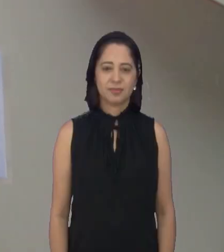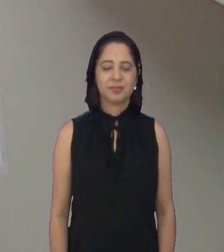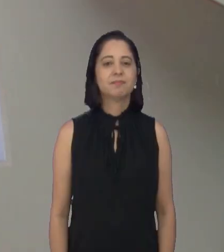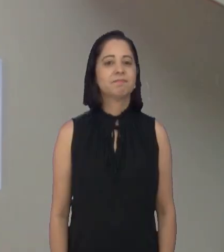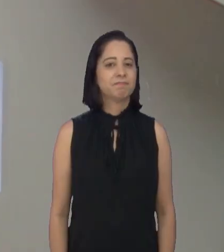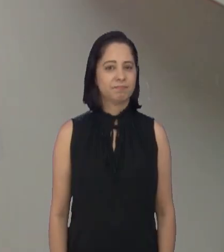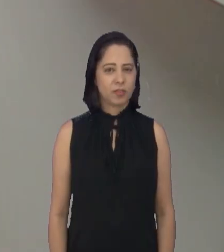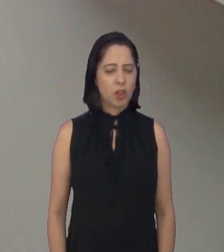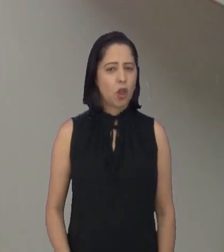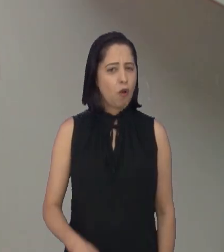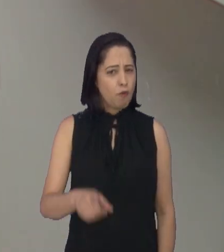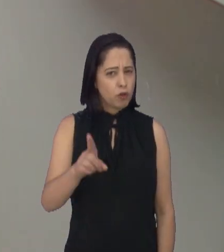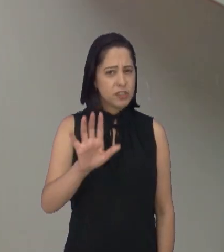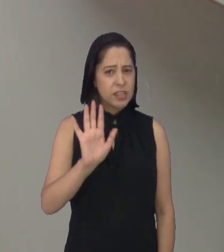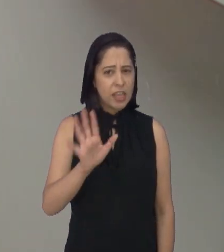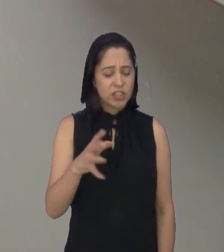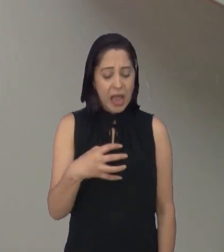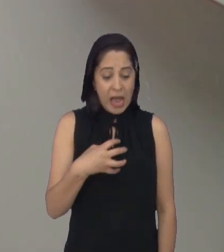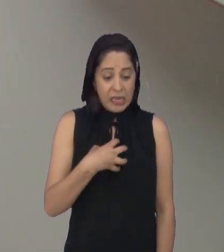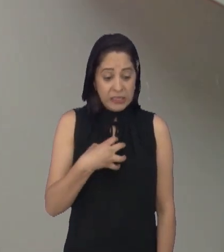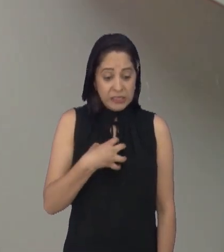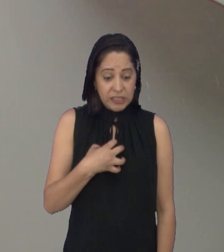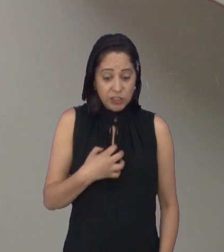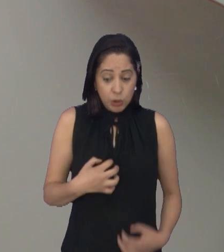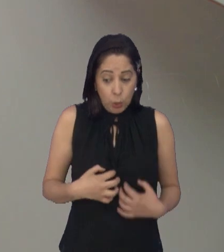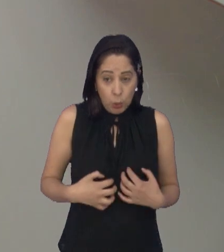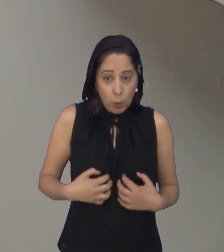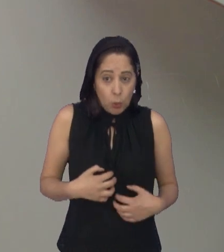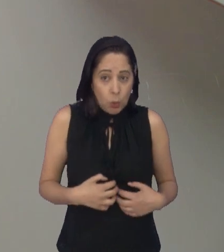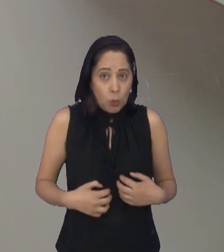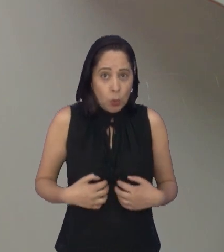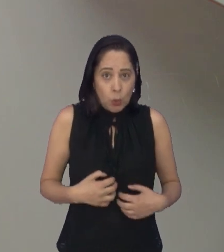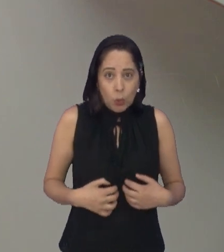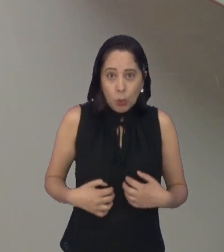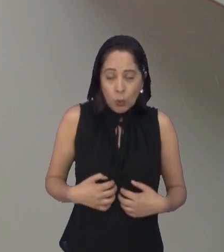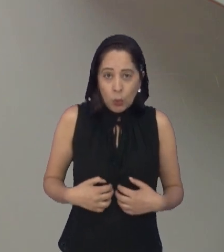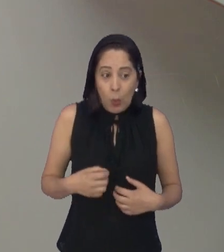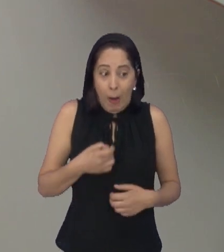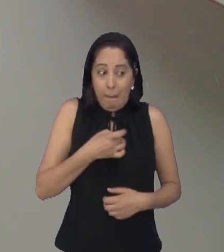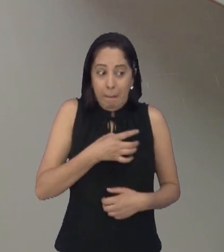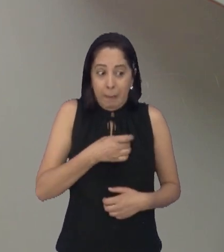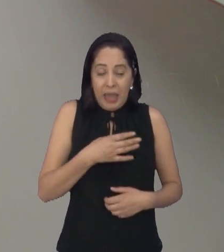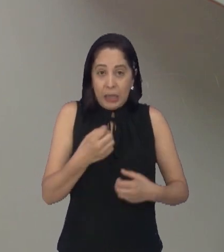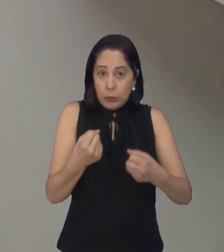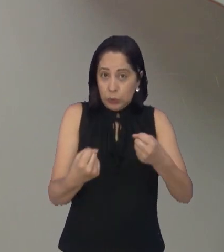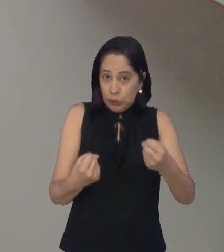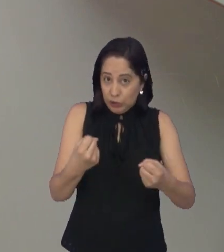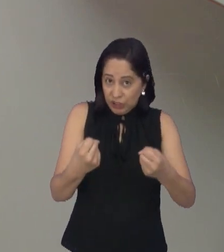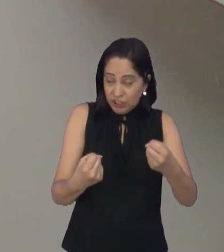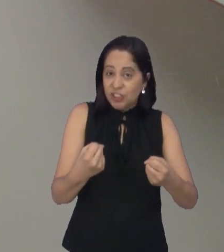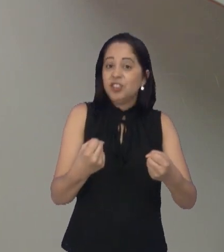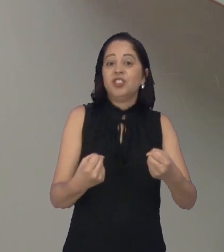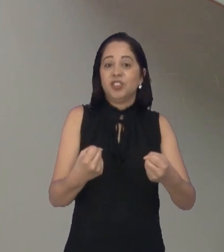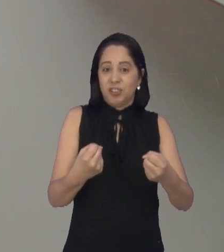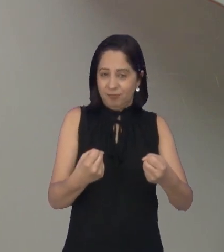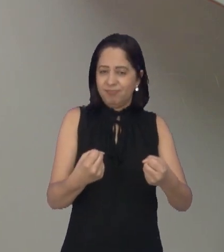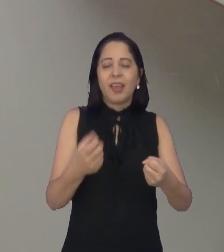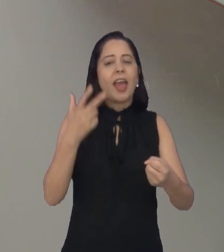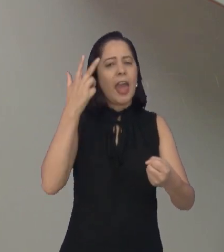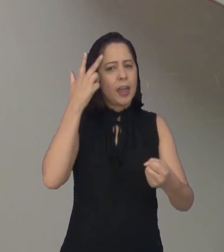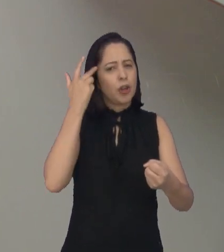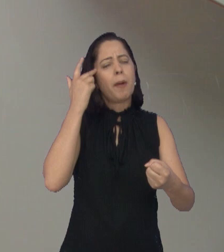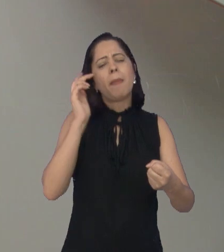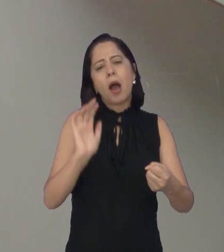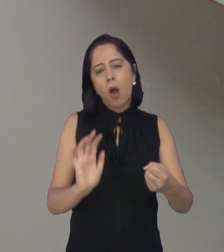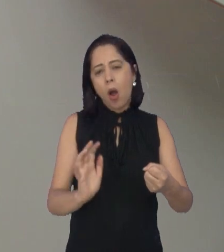Você já sentiu aquele frio na barriga só de pensar em assumir o volante? O medo de dirigir é algo comum e